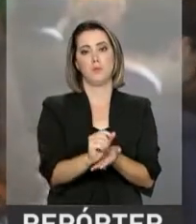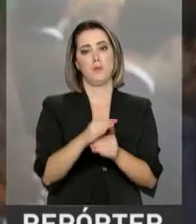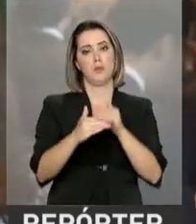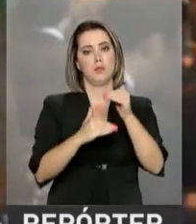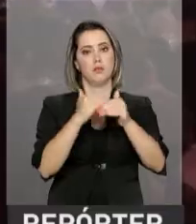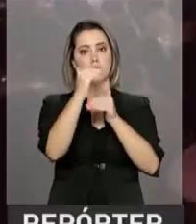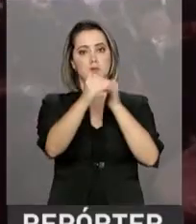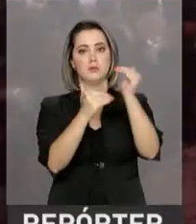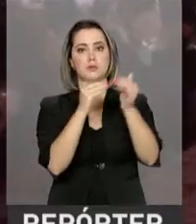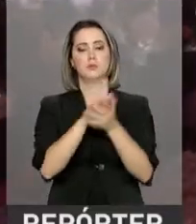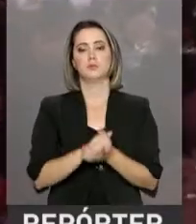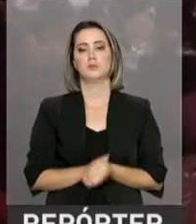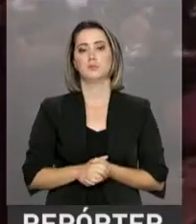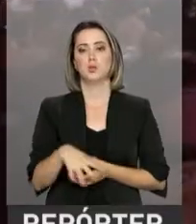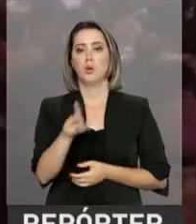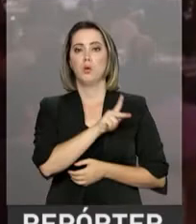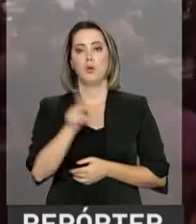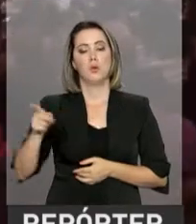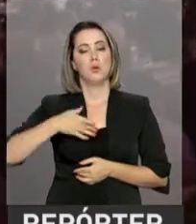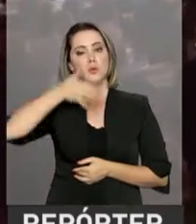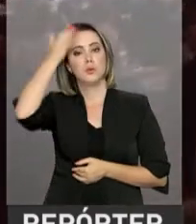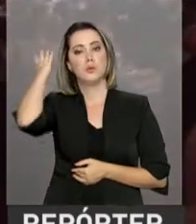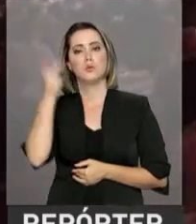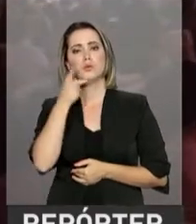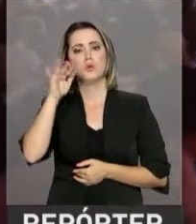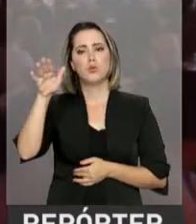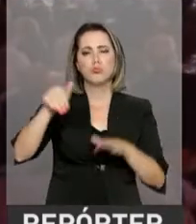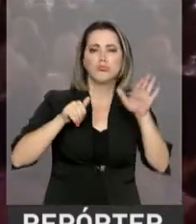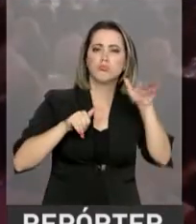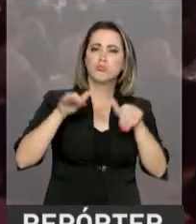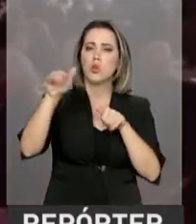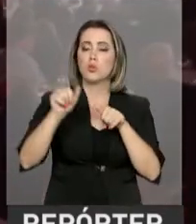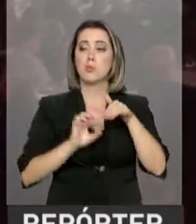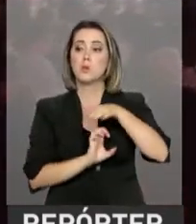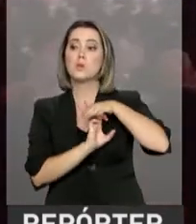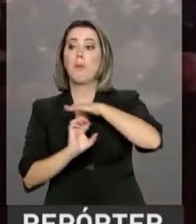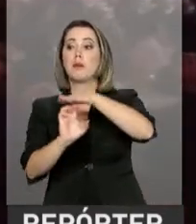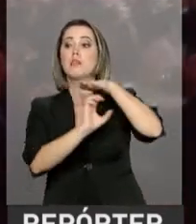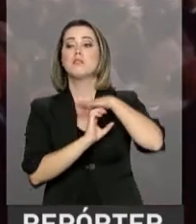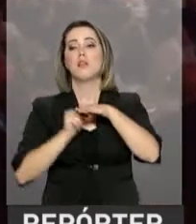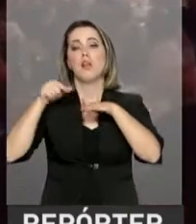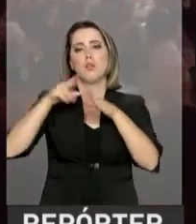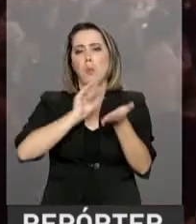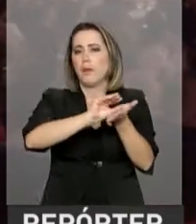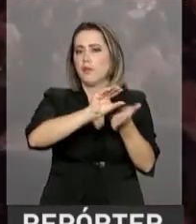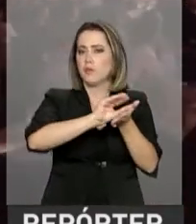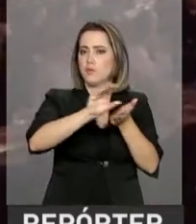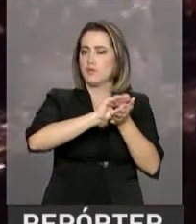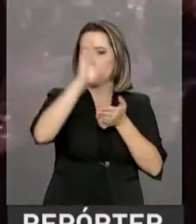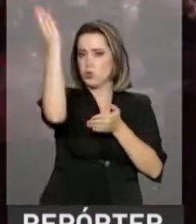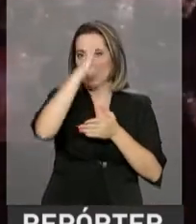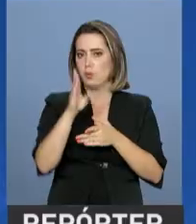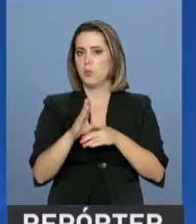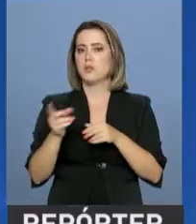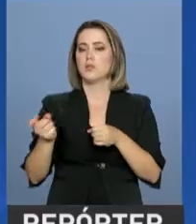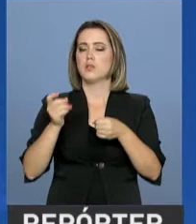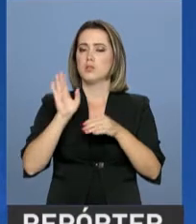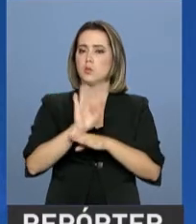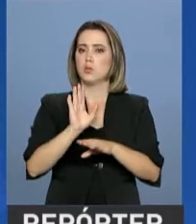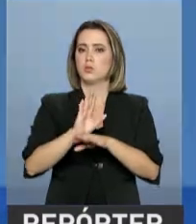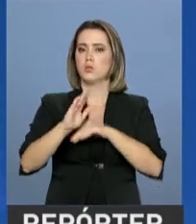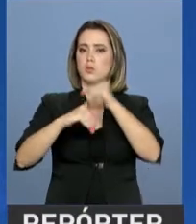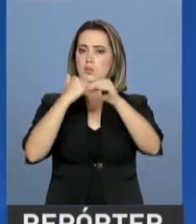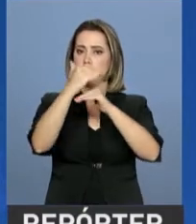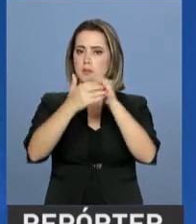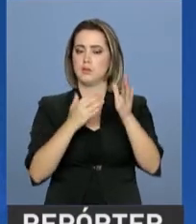crescimento michel temer aproveitou para convocar os empresários a investir e ajudar o brasil a voltar a crescer nós estamos